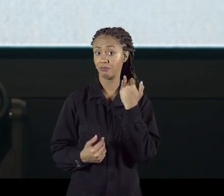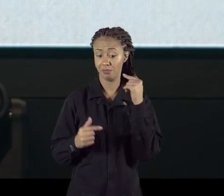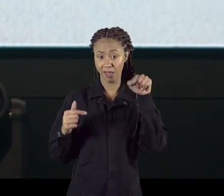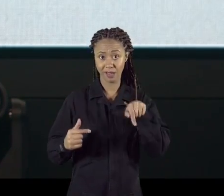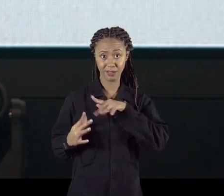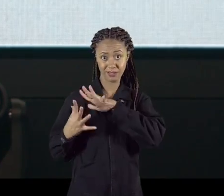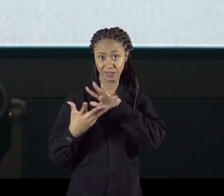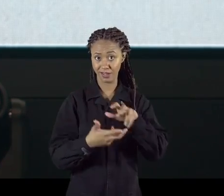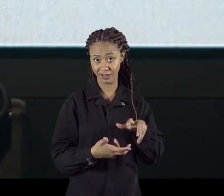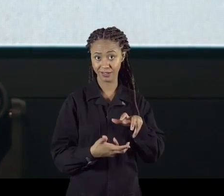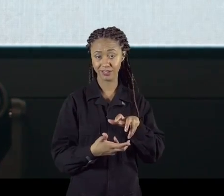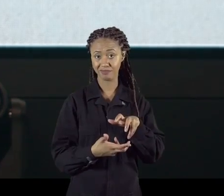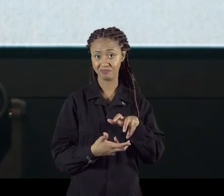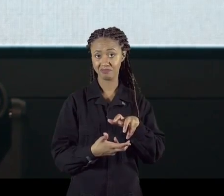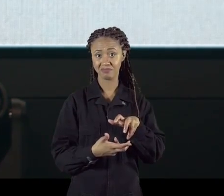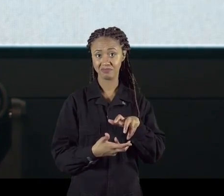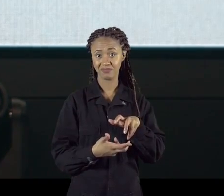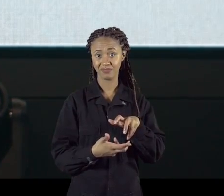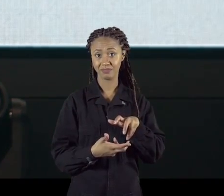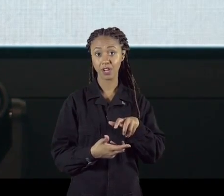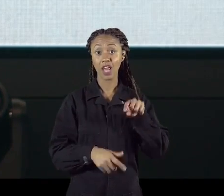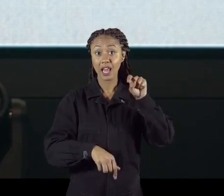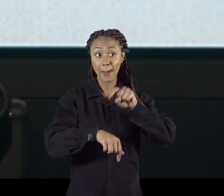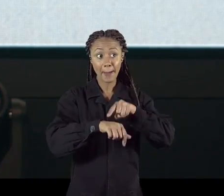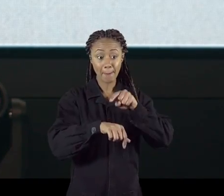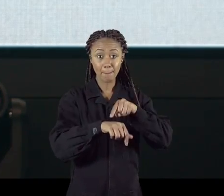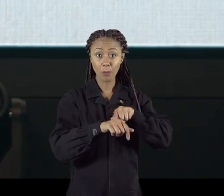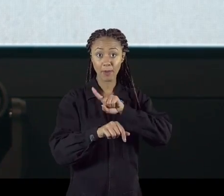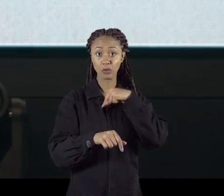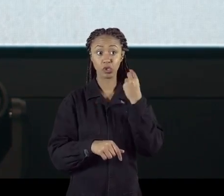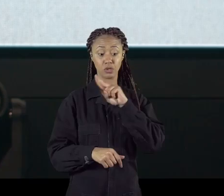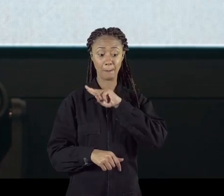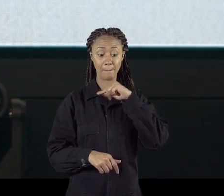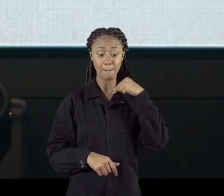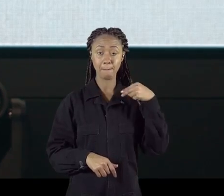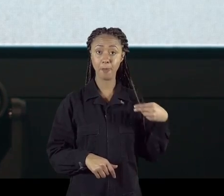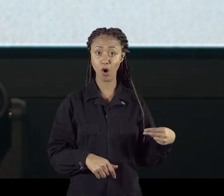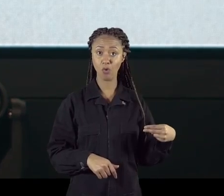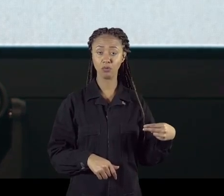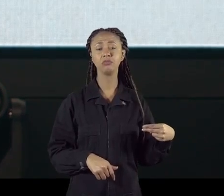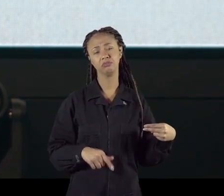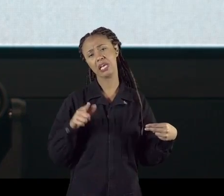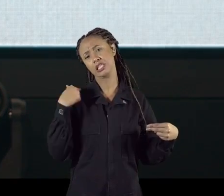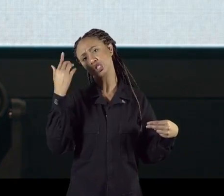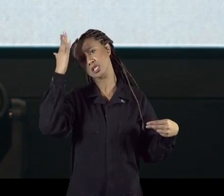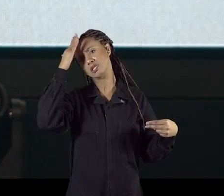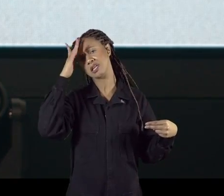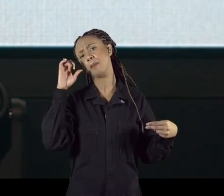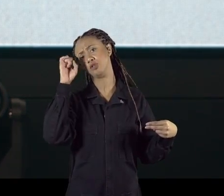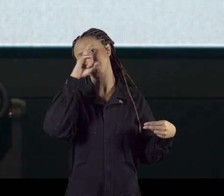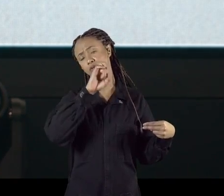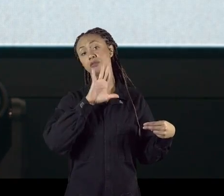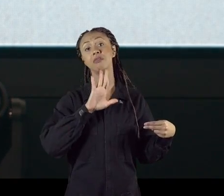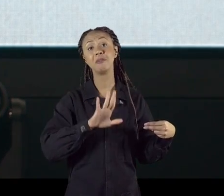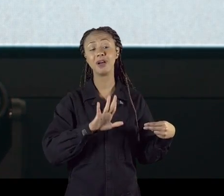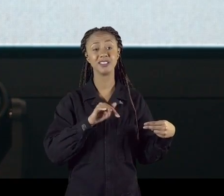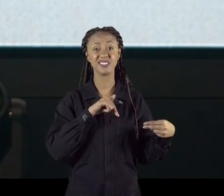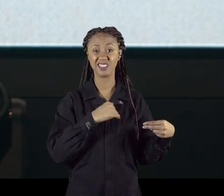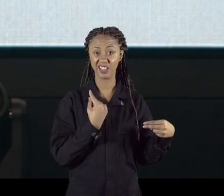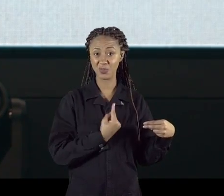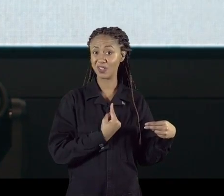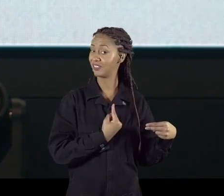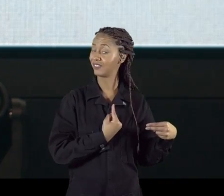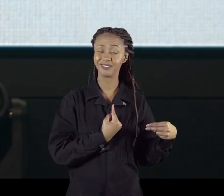e nem mesmo esta travessia tão difícil Nós faremos sozinhos